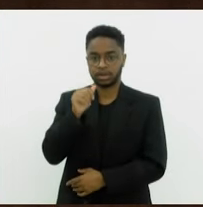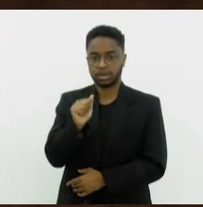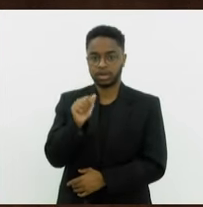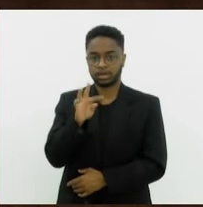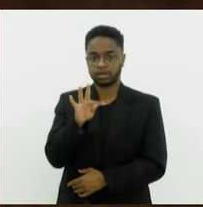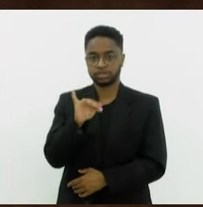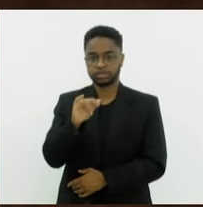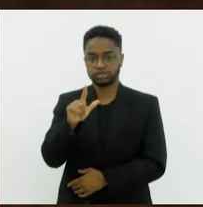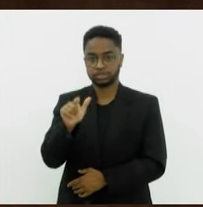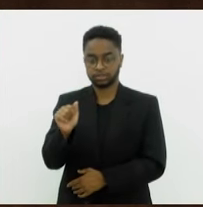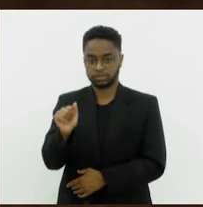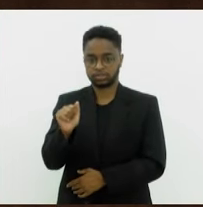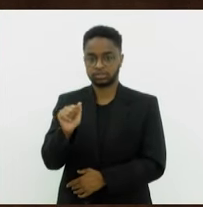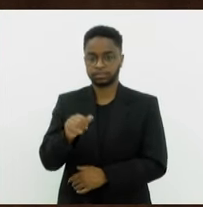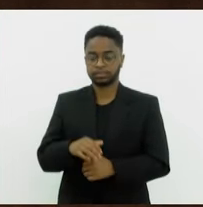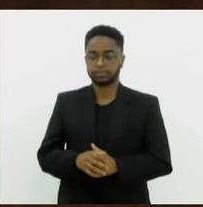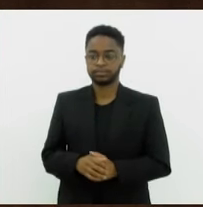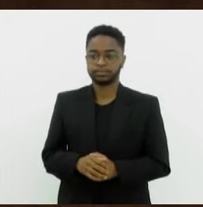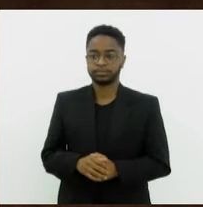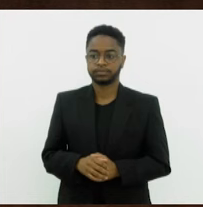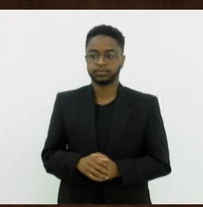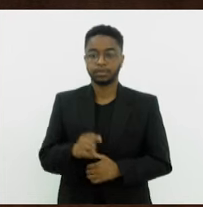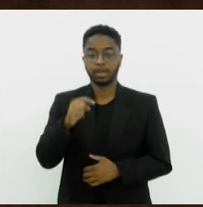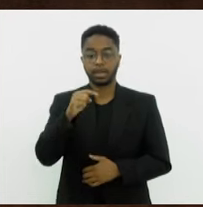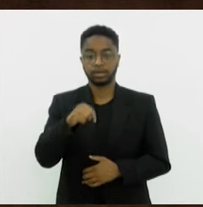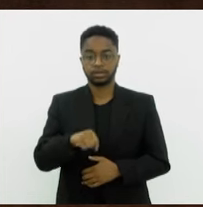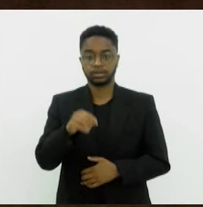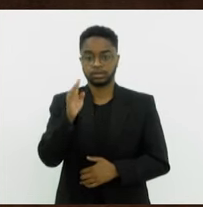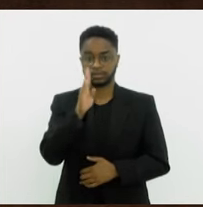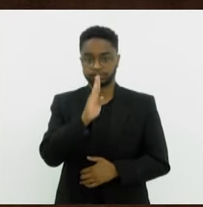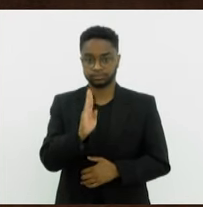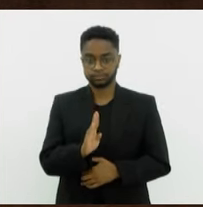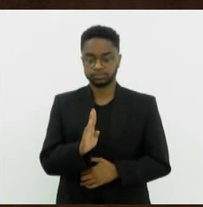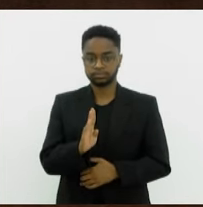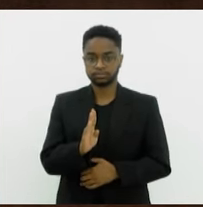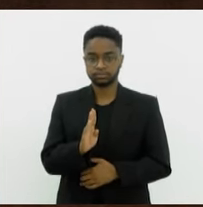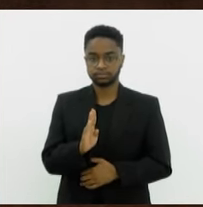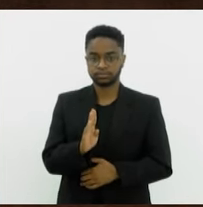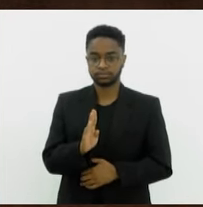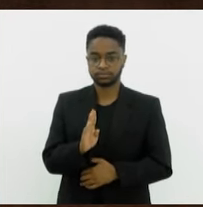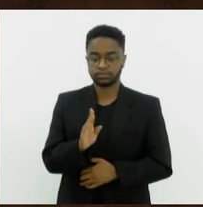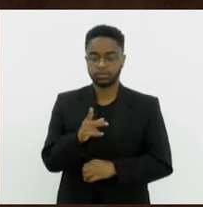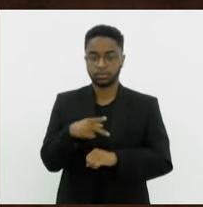Átila Nunes, que o Brasil é um país